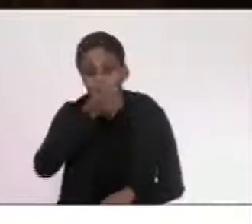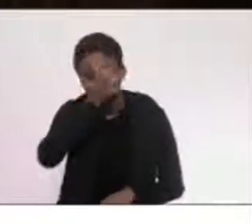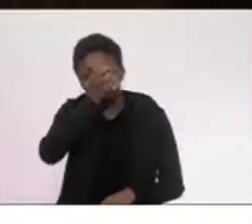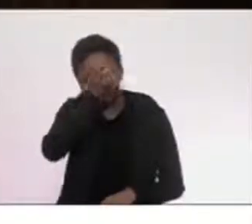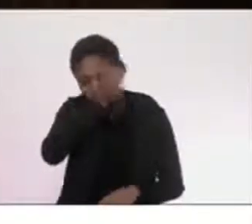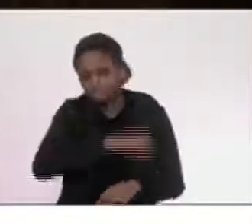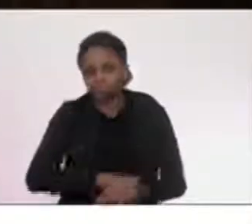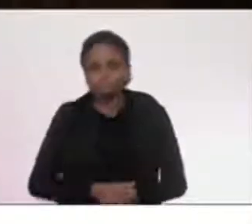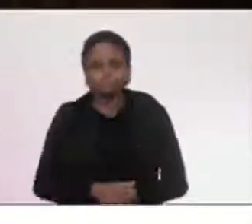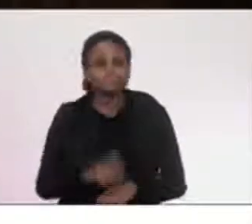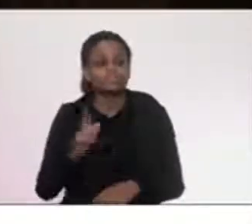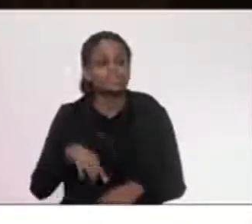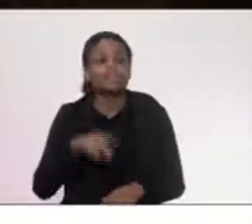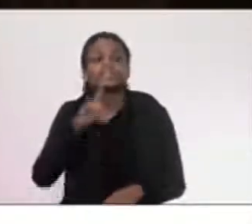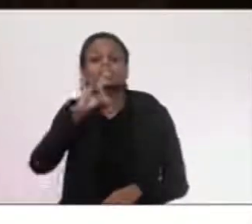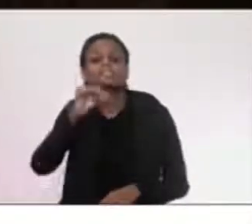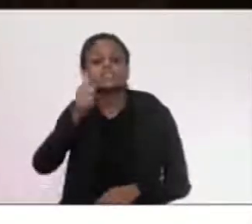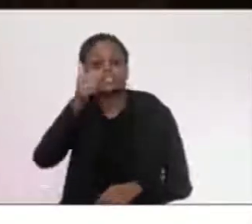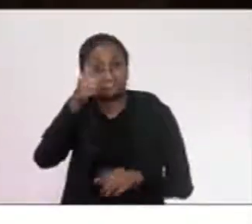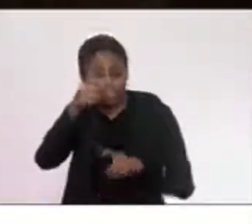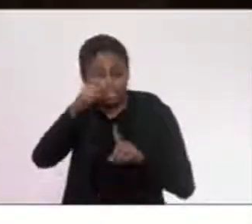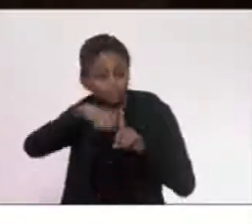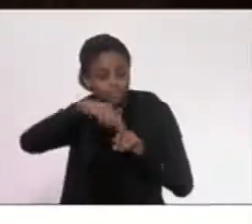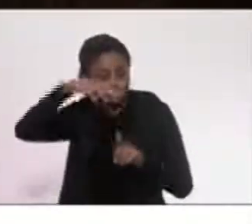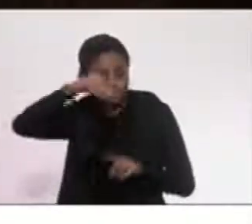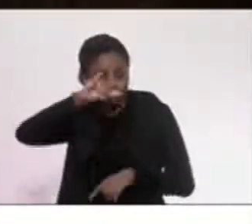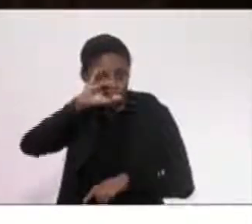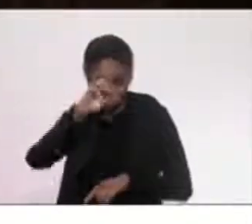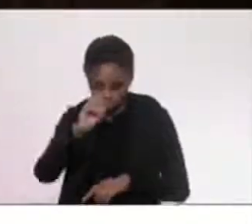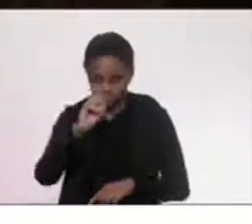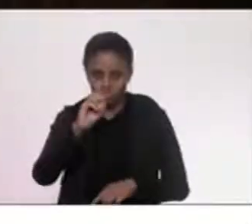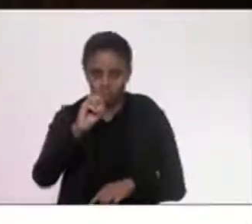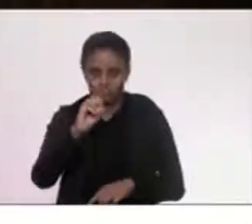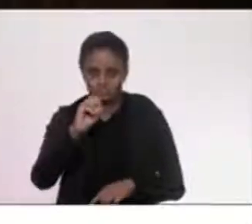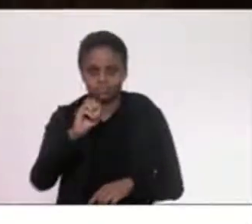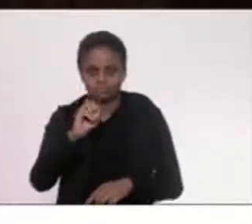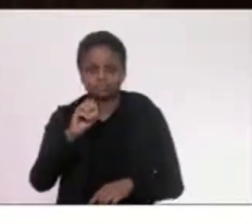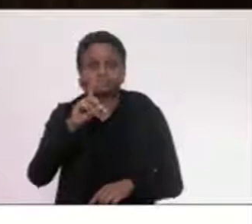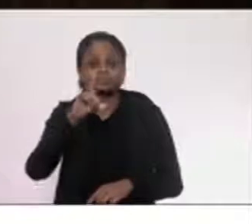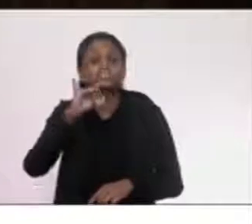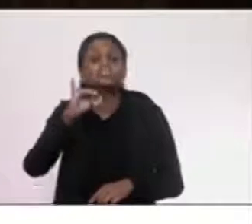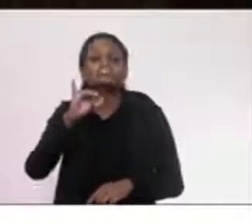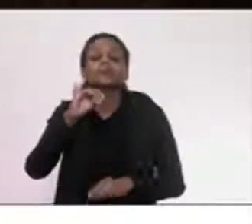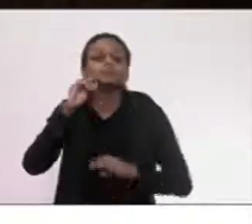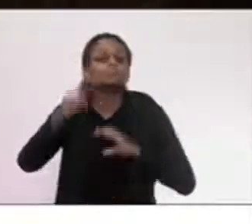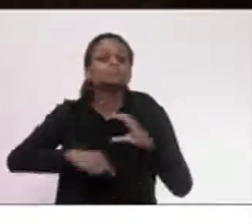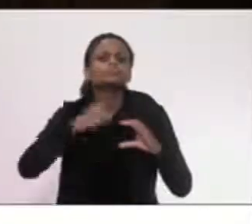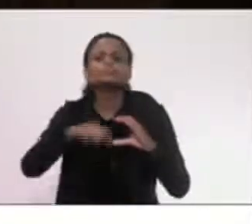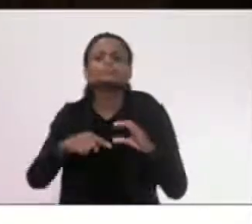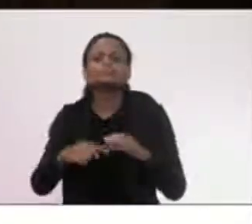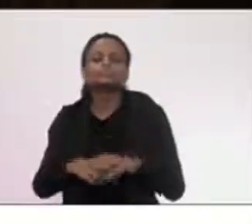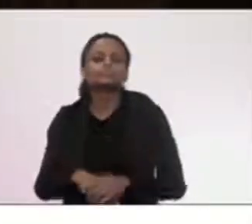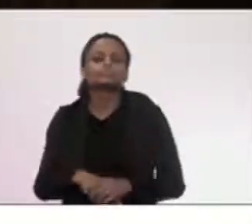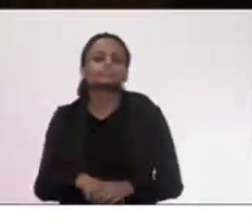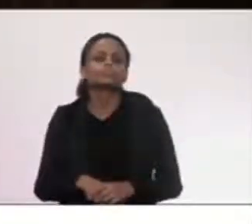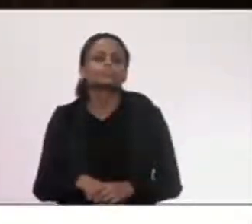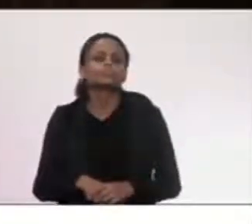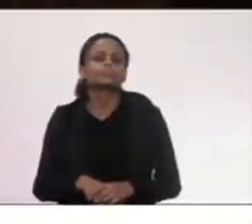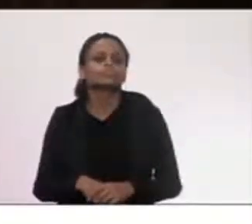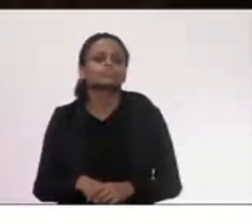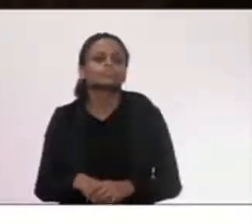é para trazer o dia 17 de maio. Dia 17 de maio, Dia Internacional de Combate